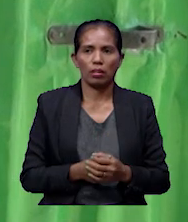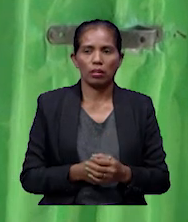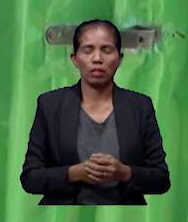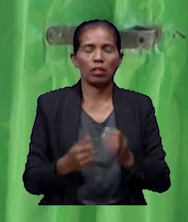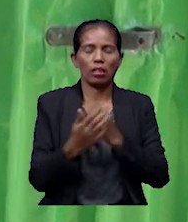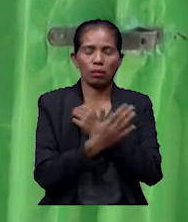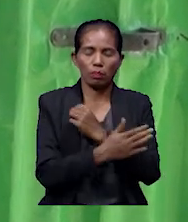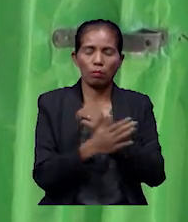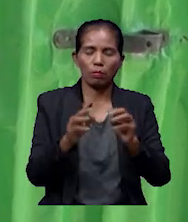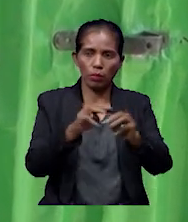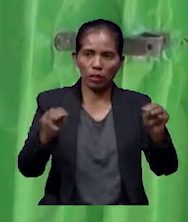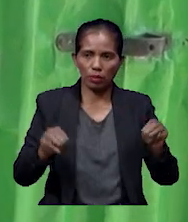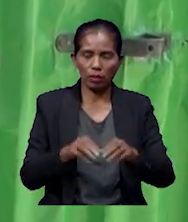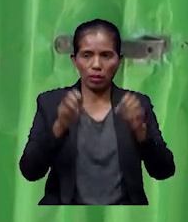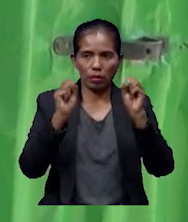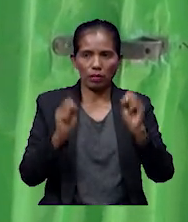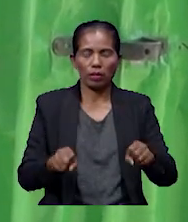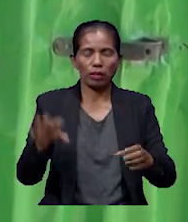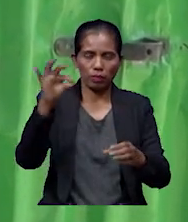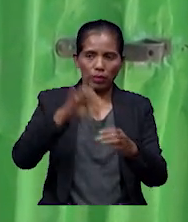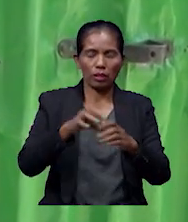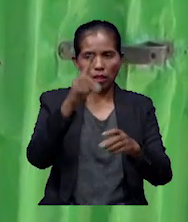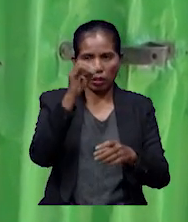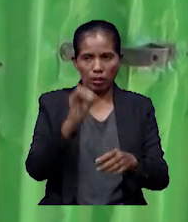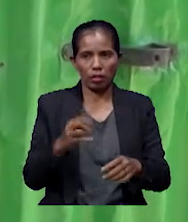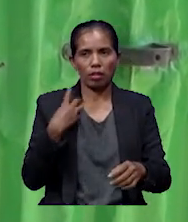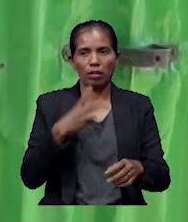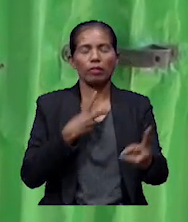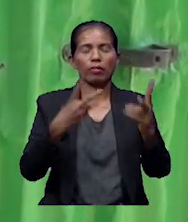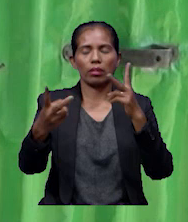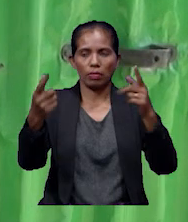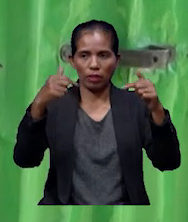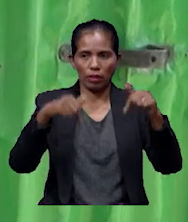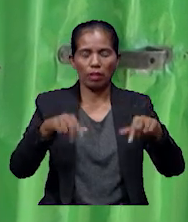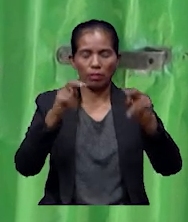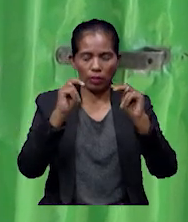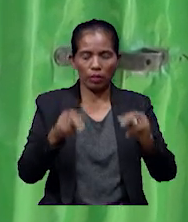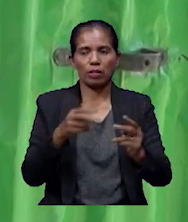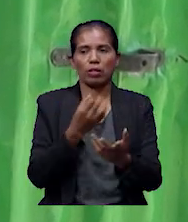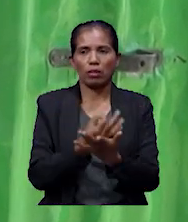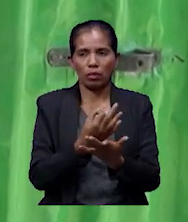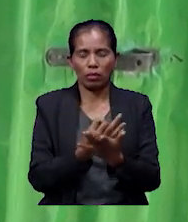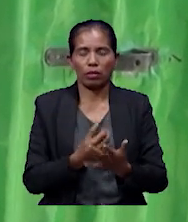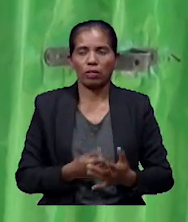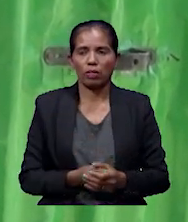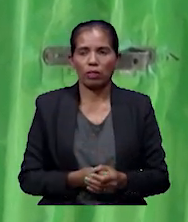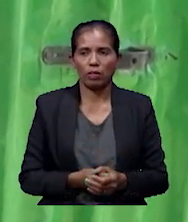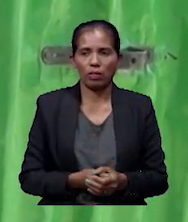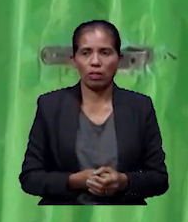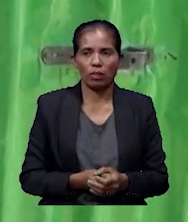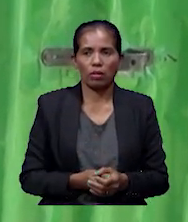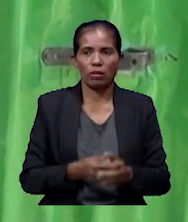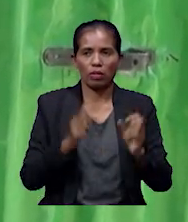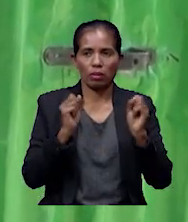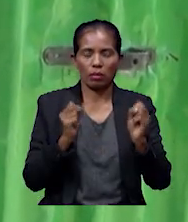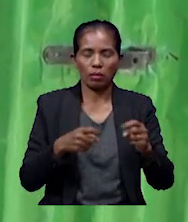galas, botai ya. Tambah itu halo dia aja mbak main mus persija osan mus persija energi yang